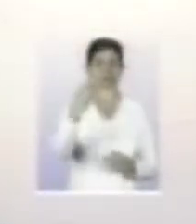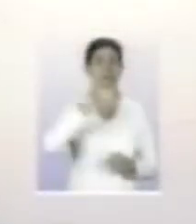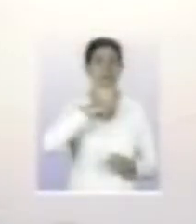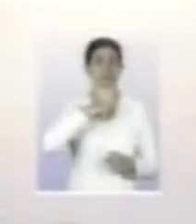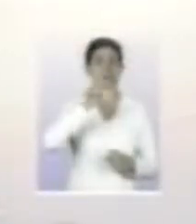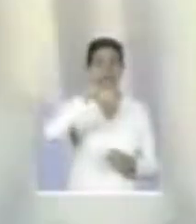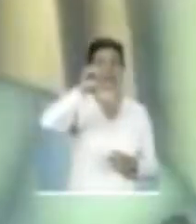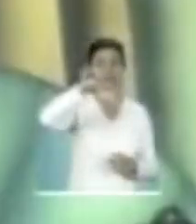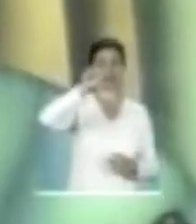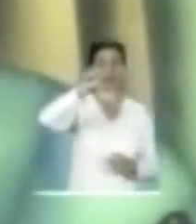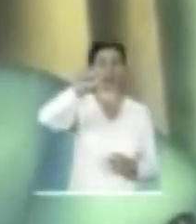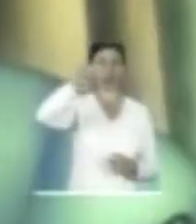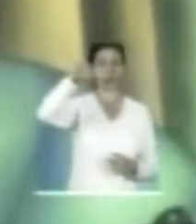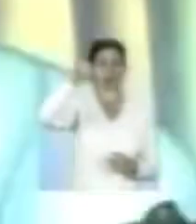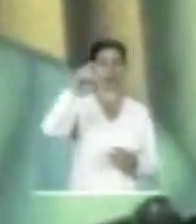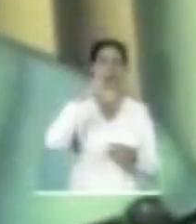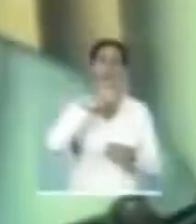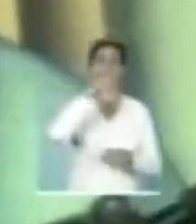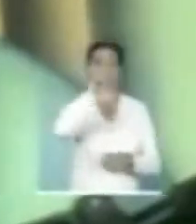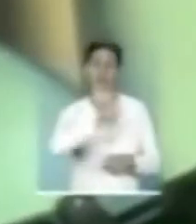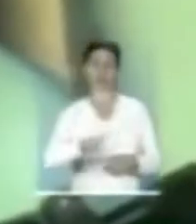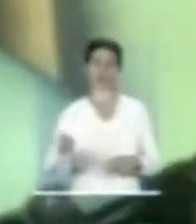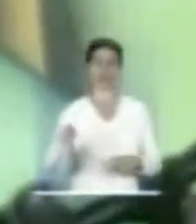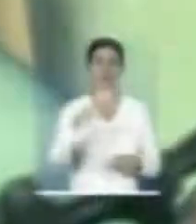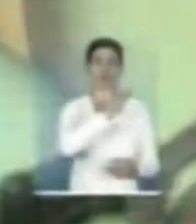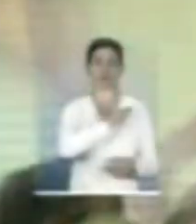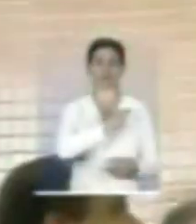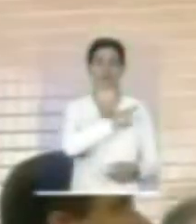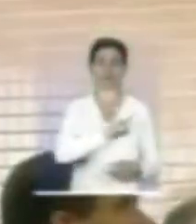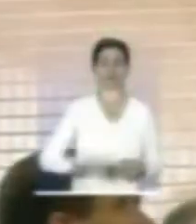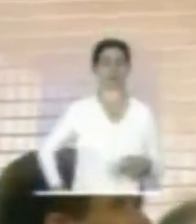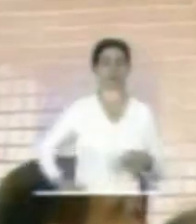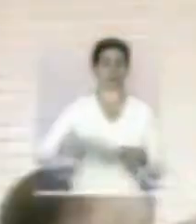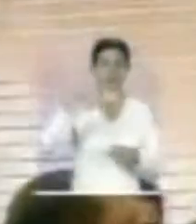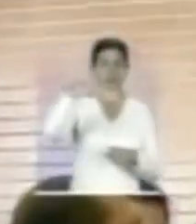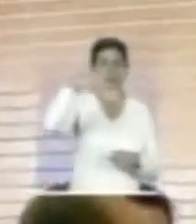1994. Geraldo é eleito vice-governador de Mário Covas.